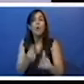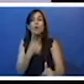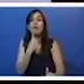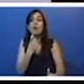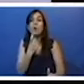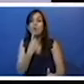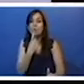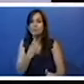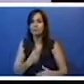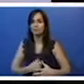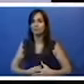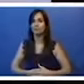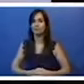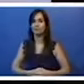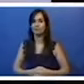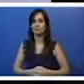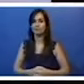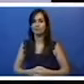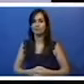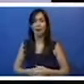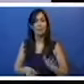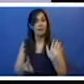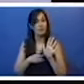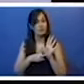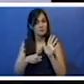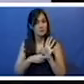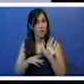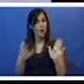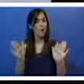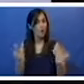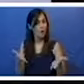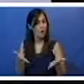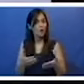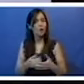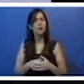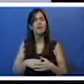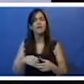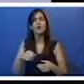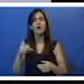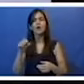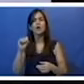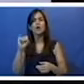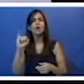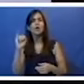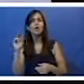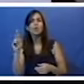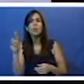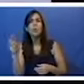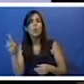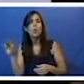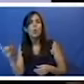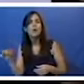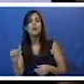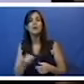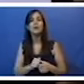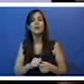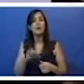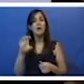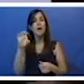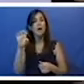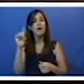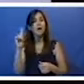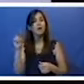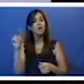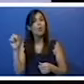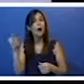presta atenção com a tia Adriana agora presta bastante atenção lá ela Mariele Yuri Eduardo ele Então